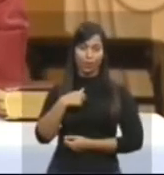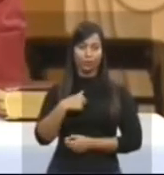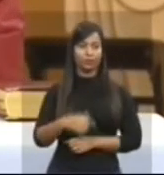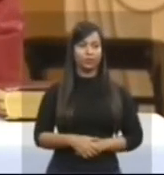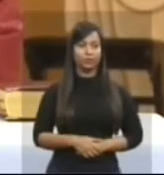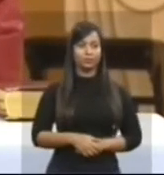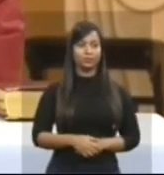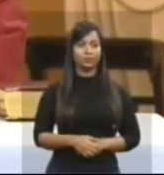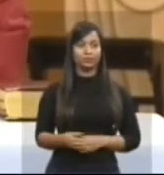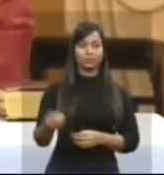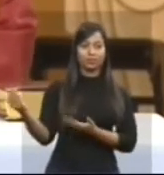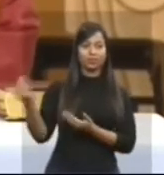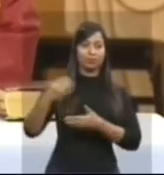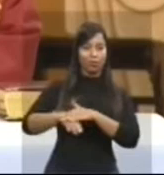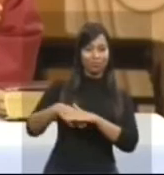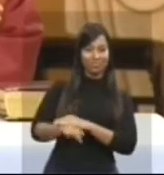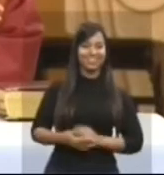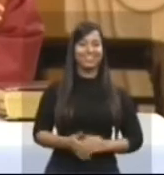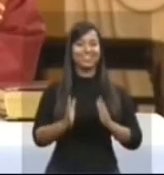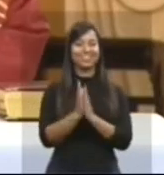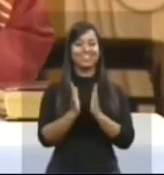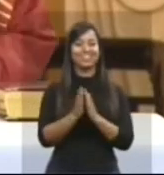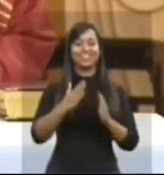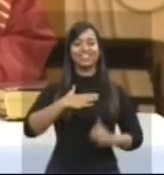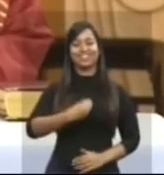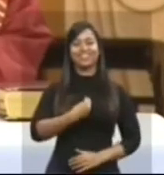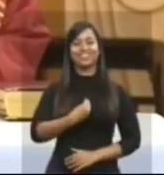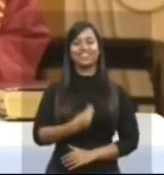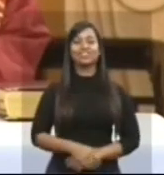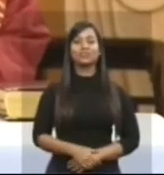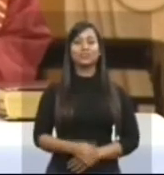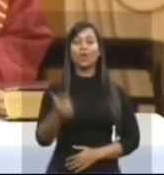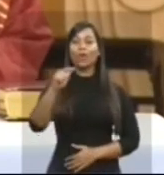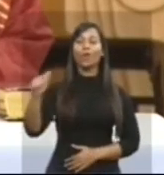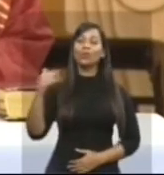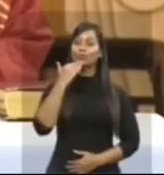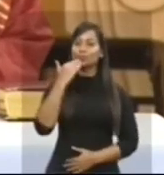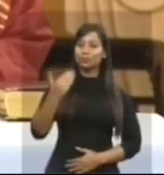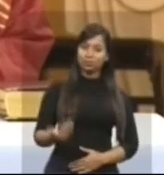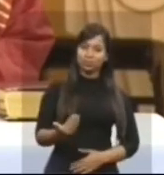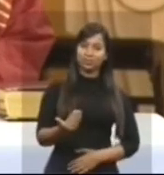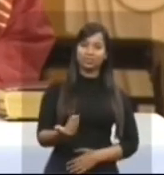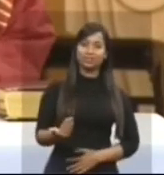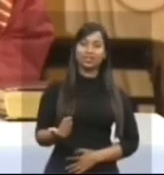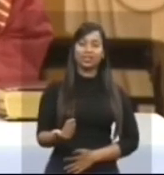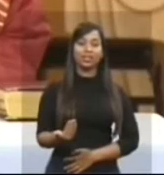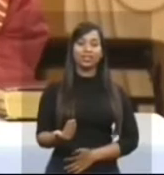juventude acumulada. Rezem também por mim. Outras intenções...